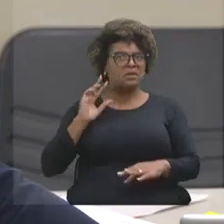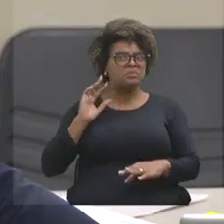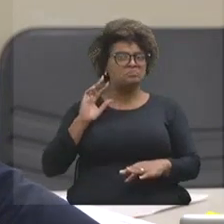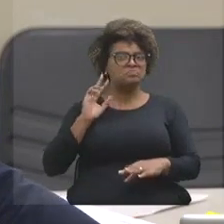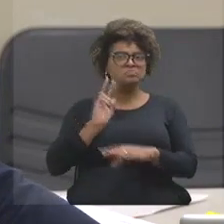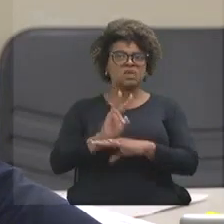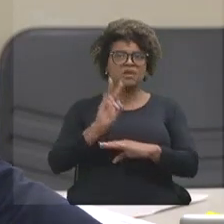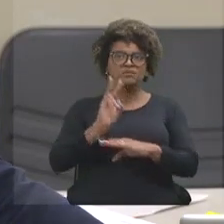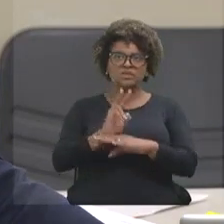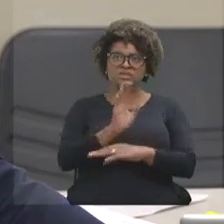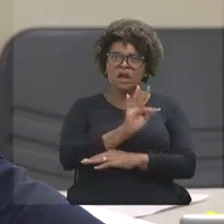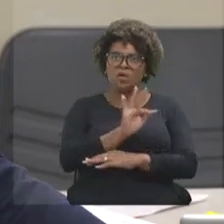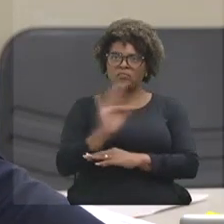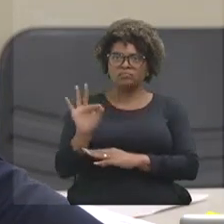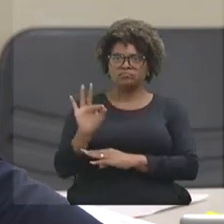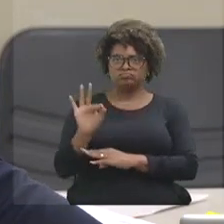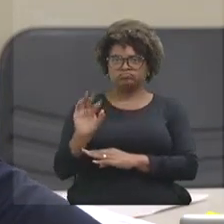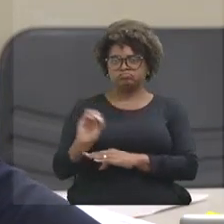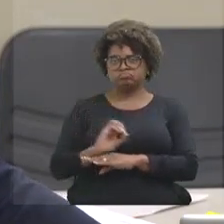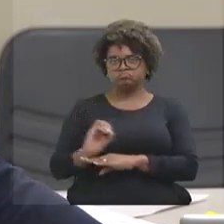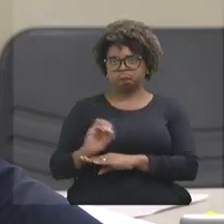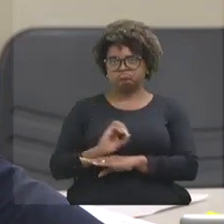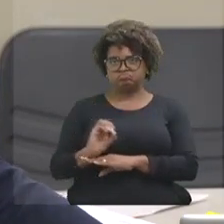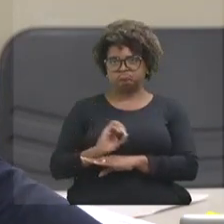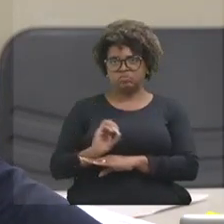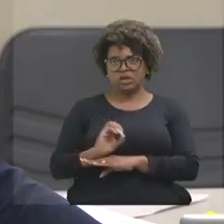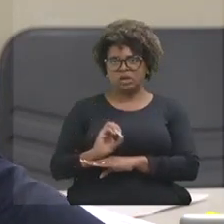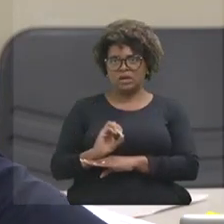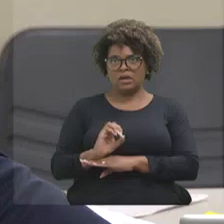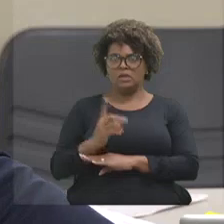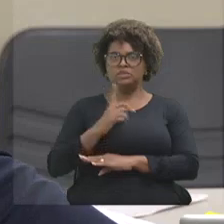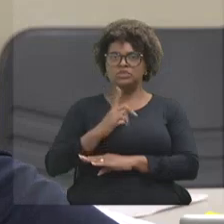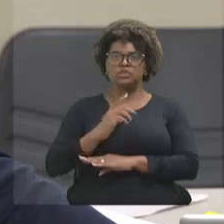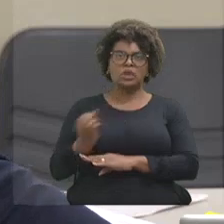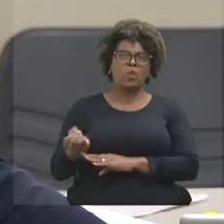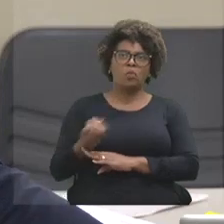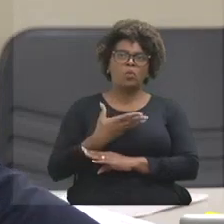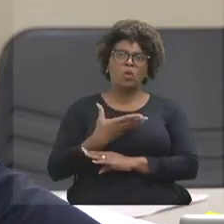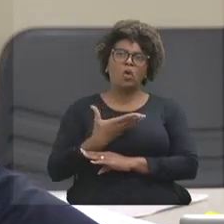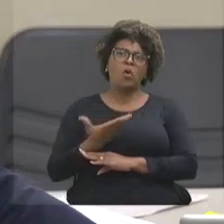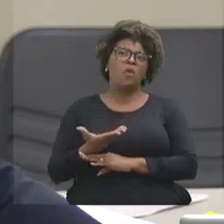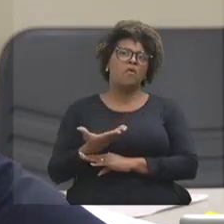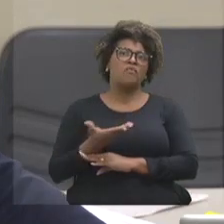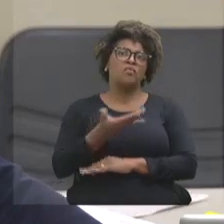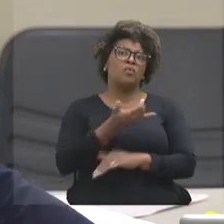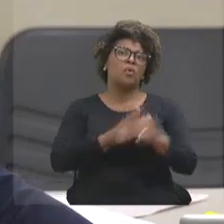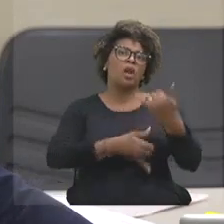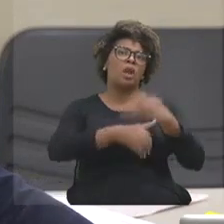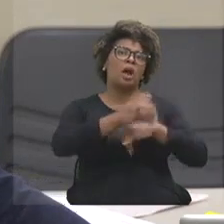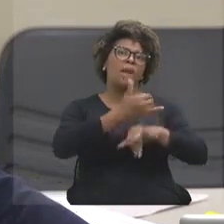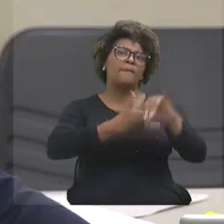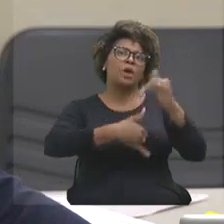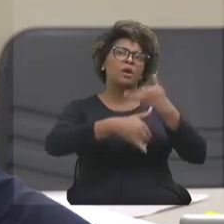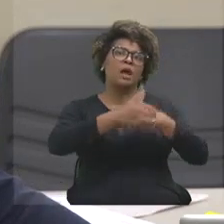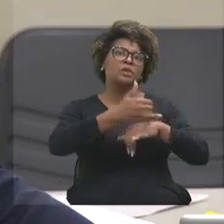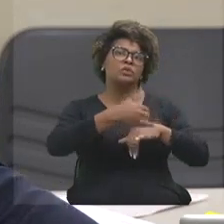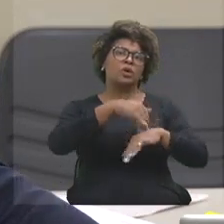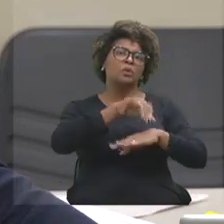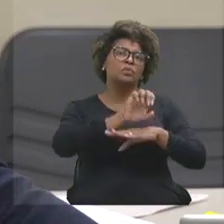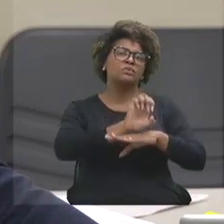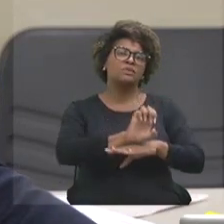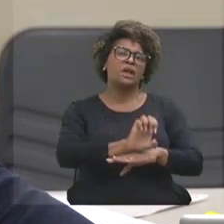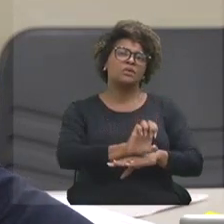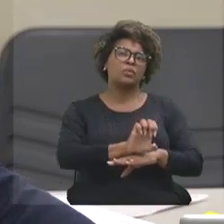em manutenção deles e uma intenção deles em trazer um novo um novo laboratório estadual